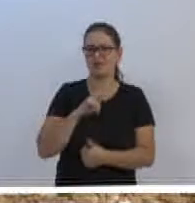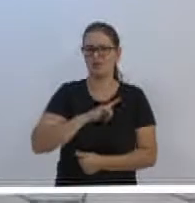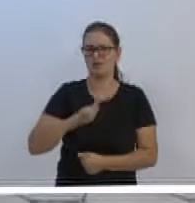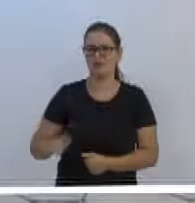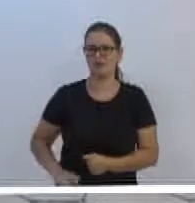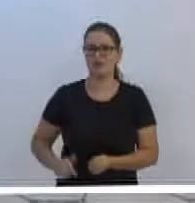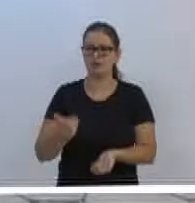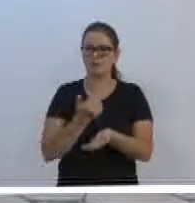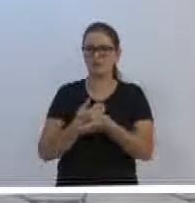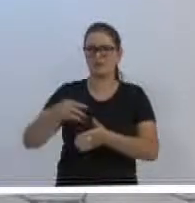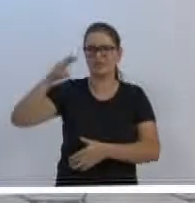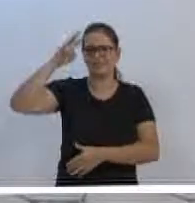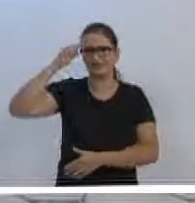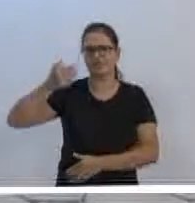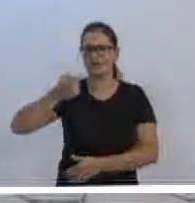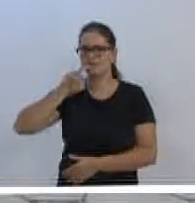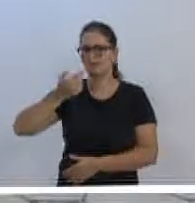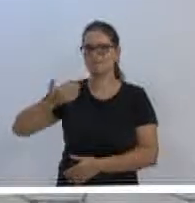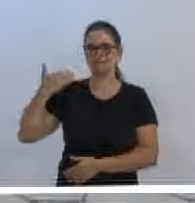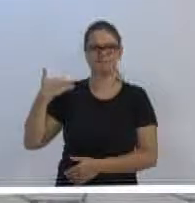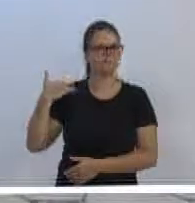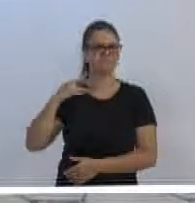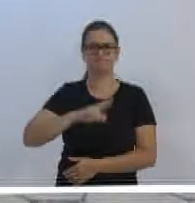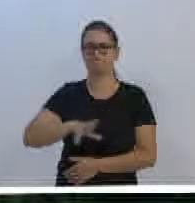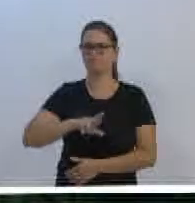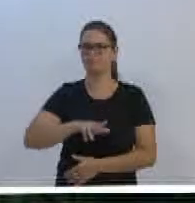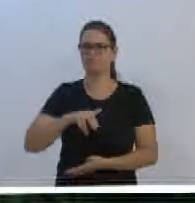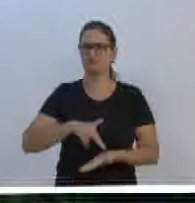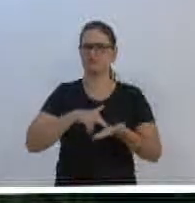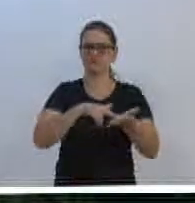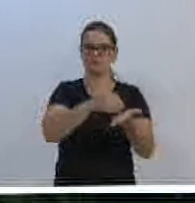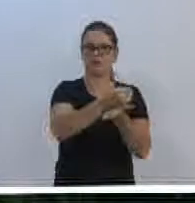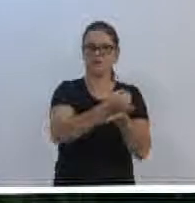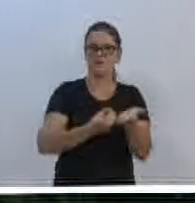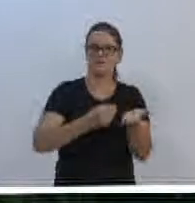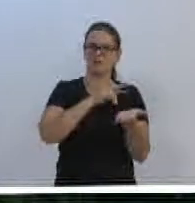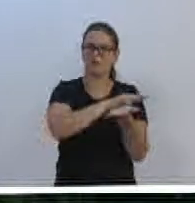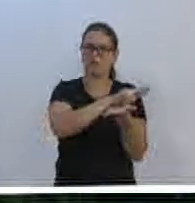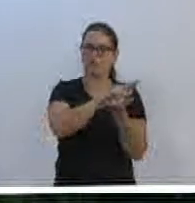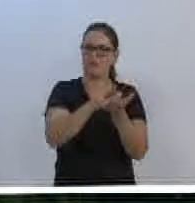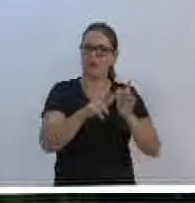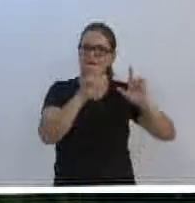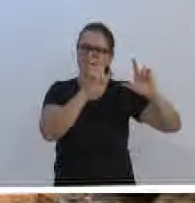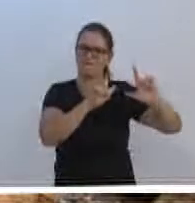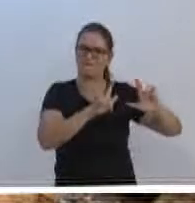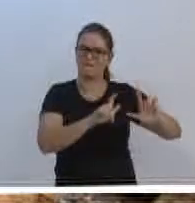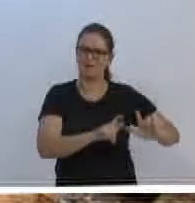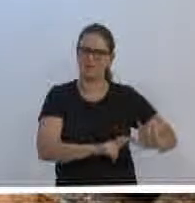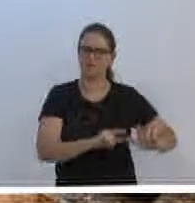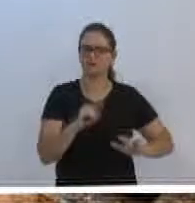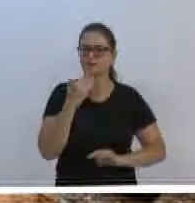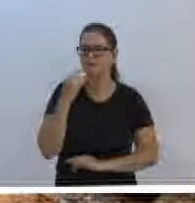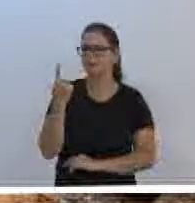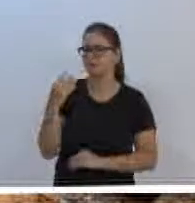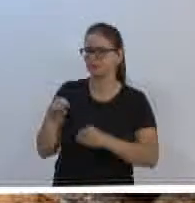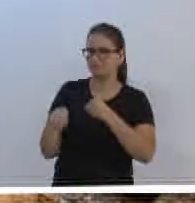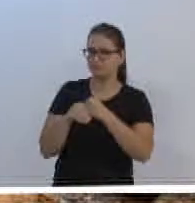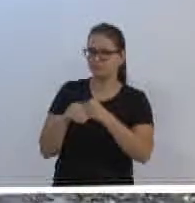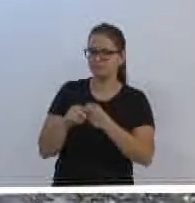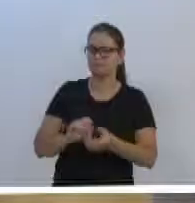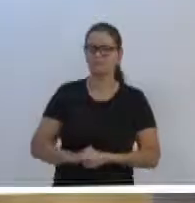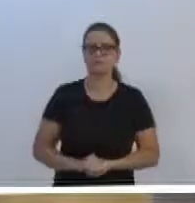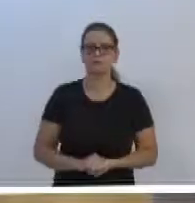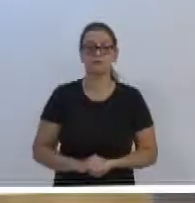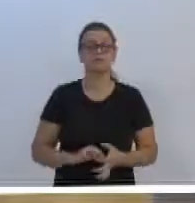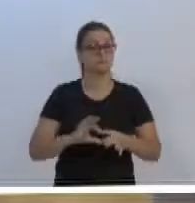começou na terça feira já encaminhei através dos ofícios com fotos pedir mais ou menos o presente perfeito mas